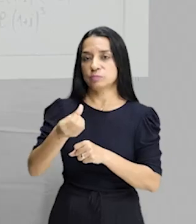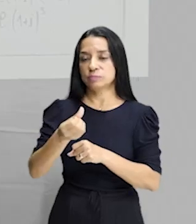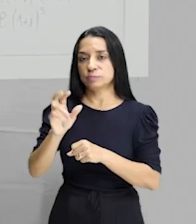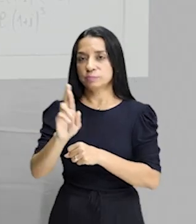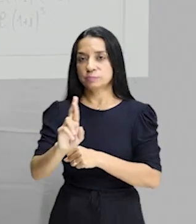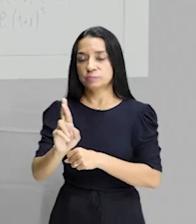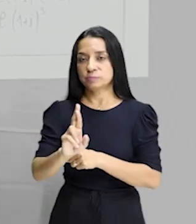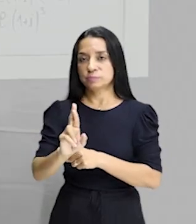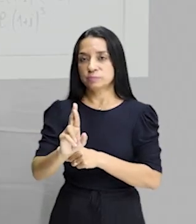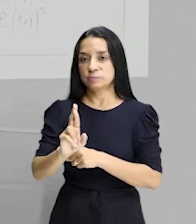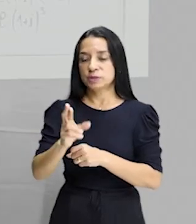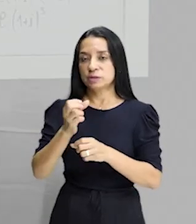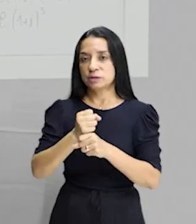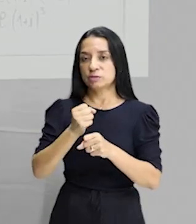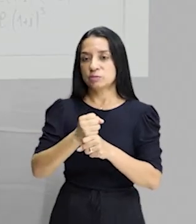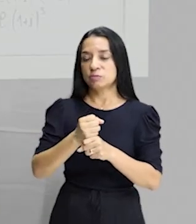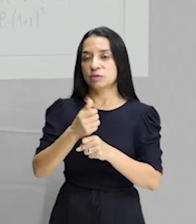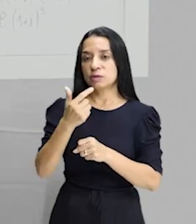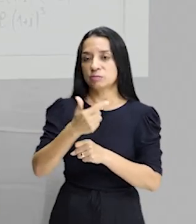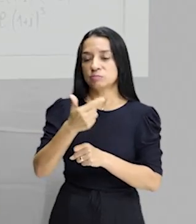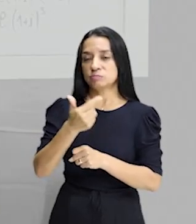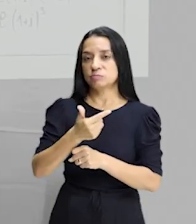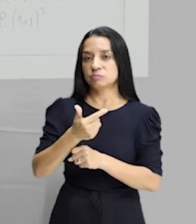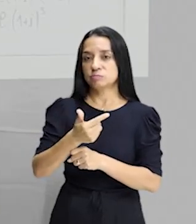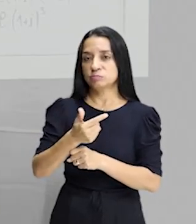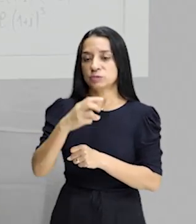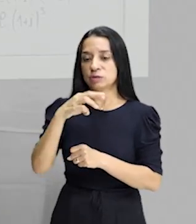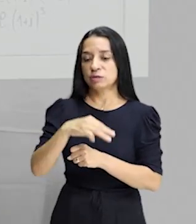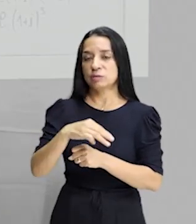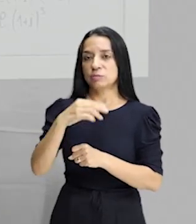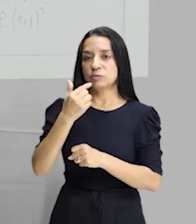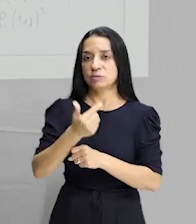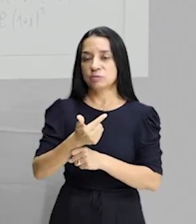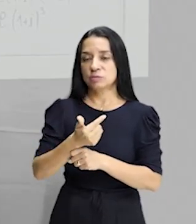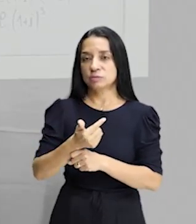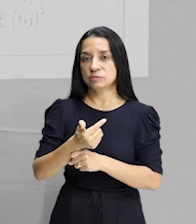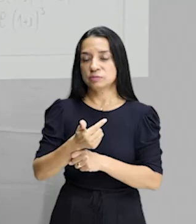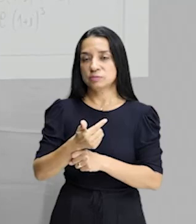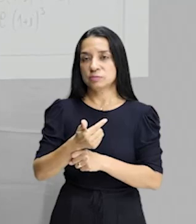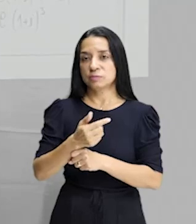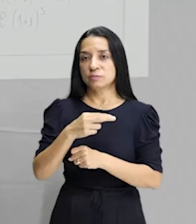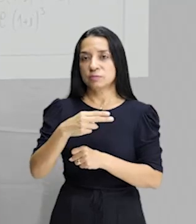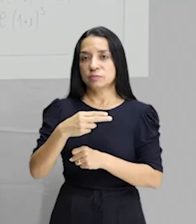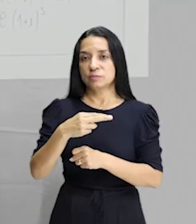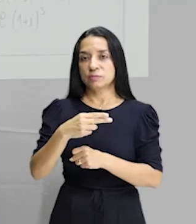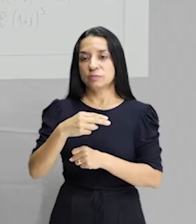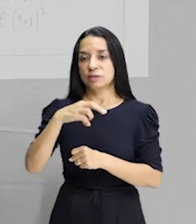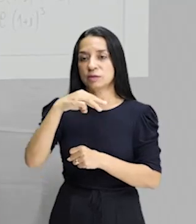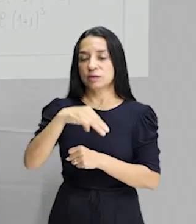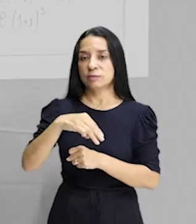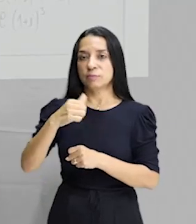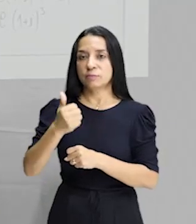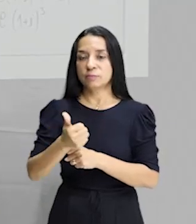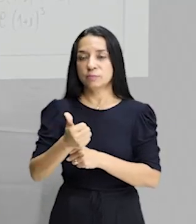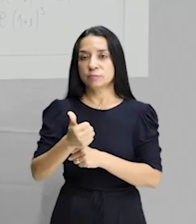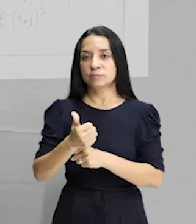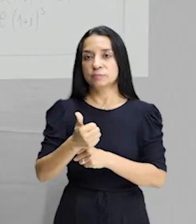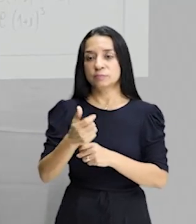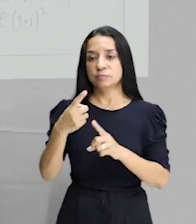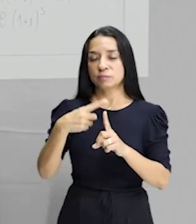calcular aqui um montante 2 um m2 que vai ser igual o M1